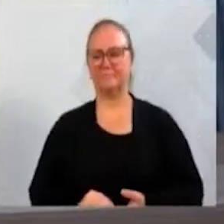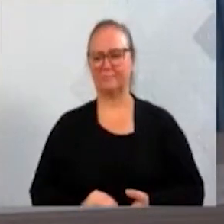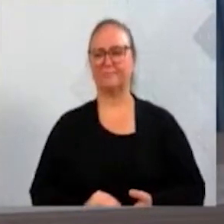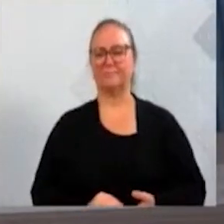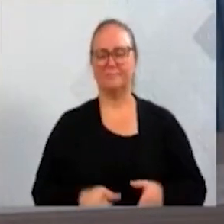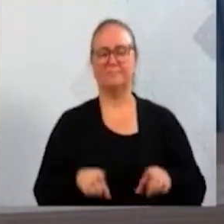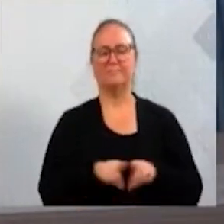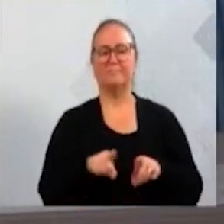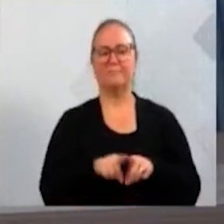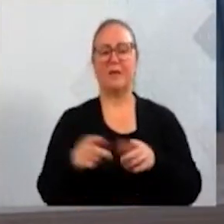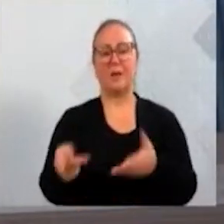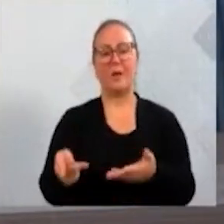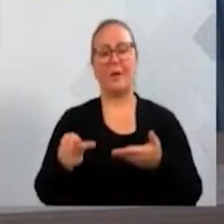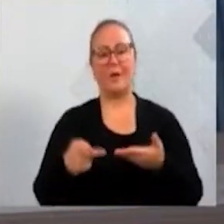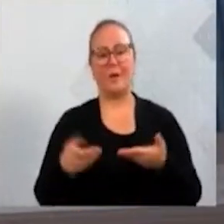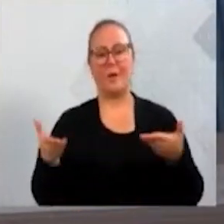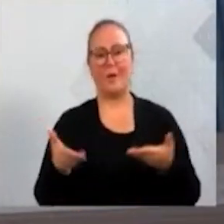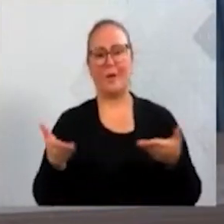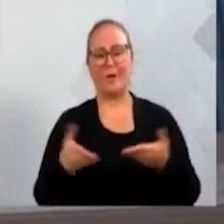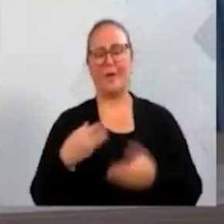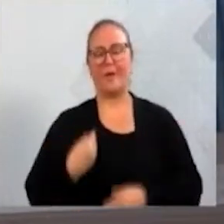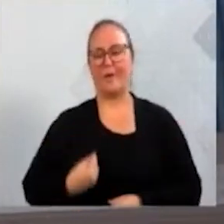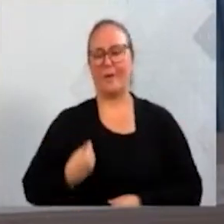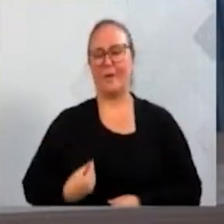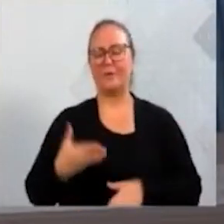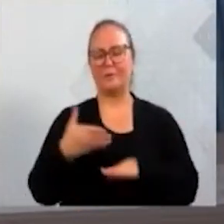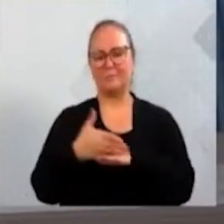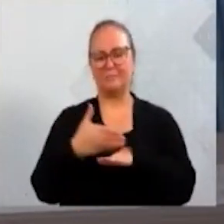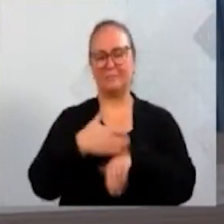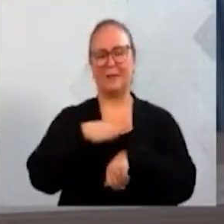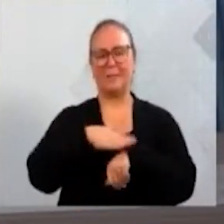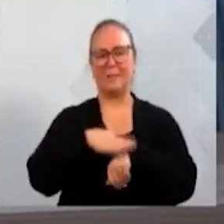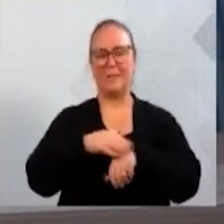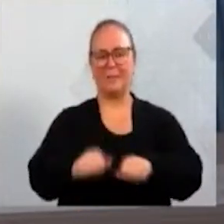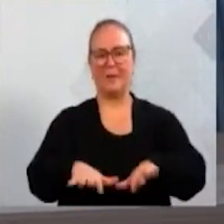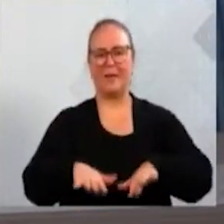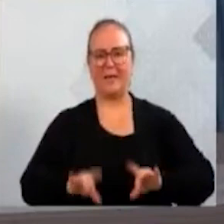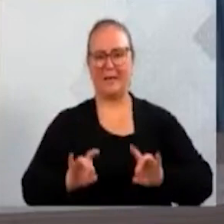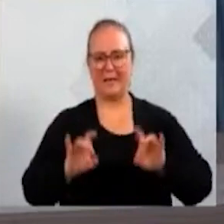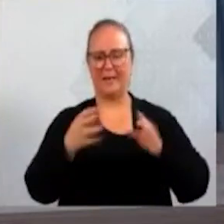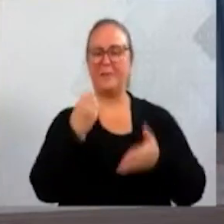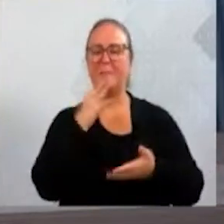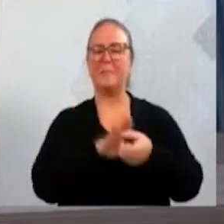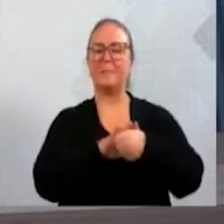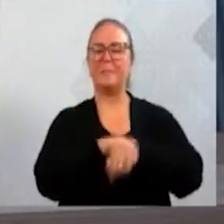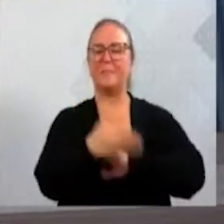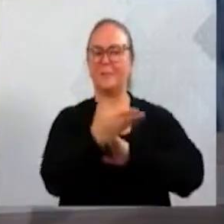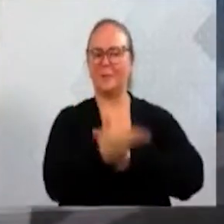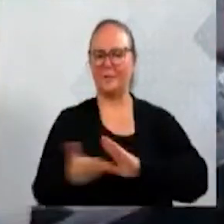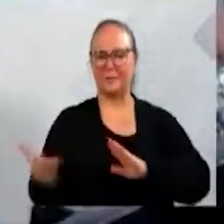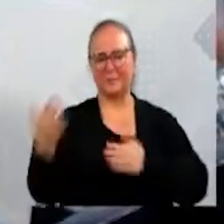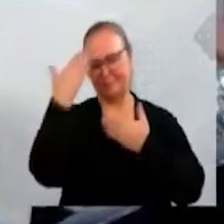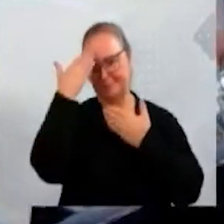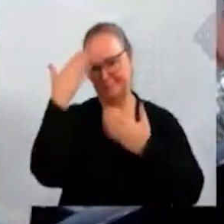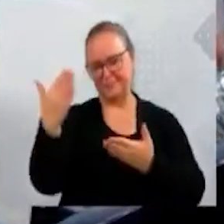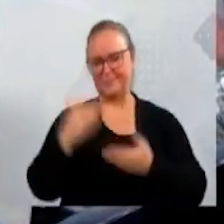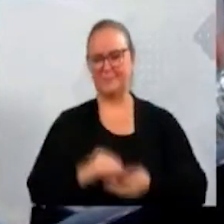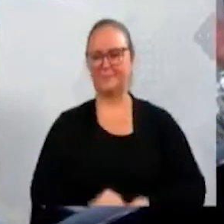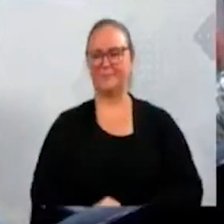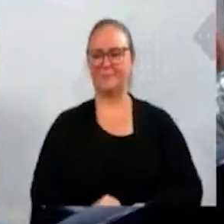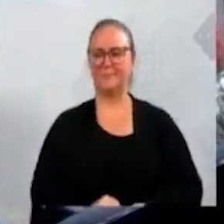aos convidados que hoje participaram dessa sessão solene Boa noite a todos obrigado